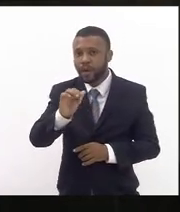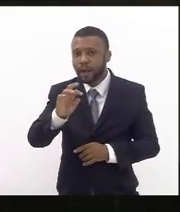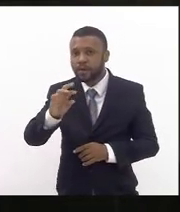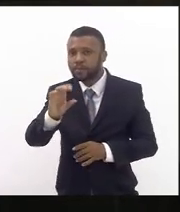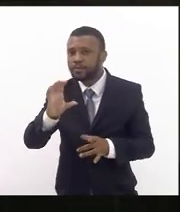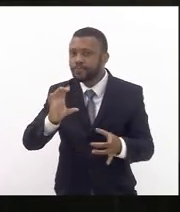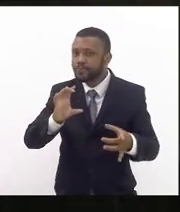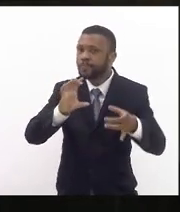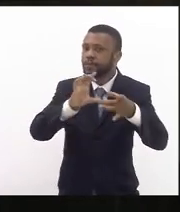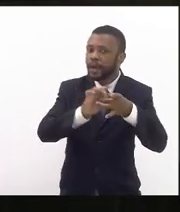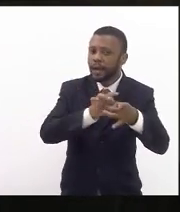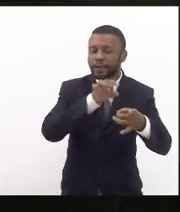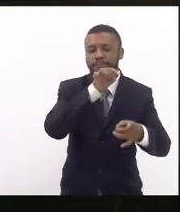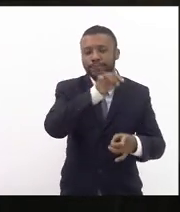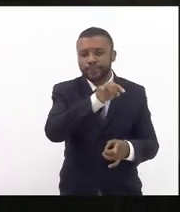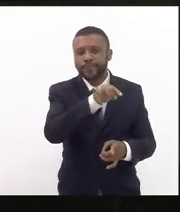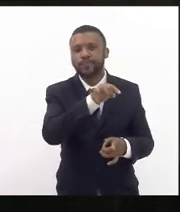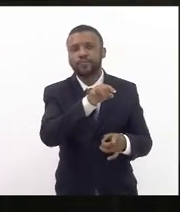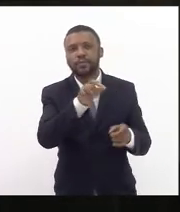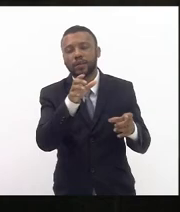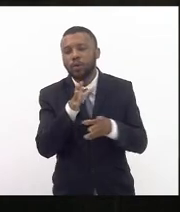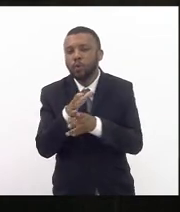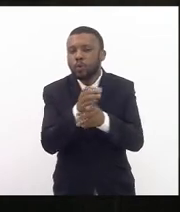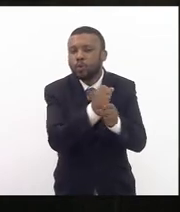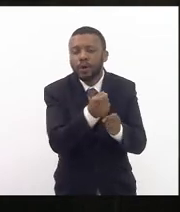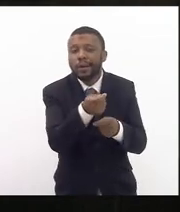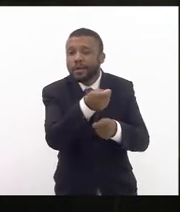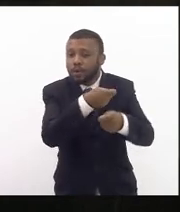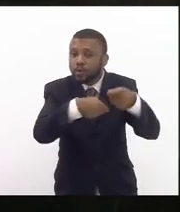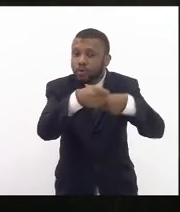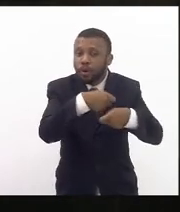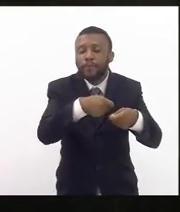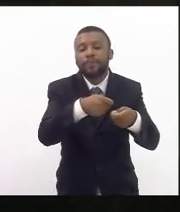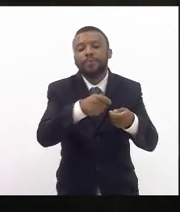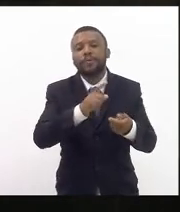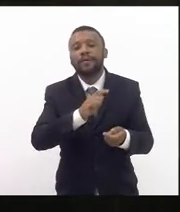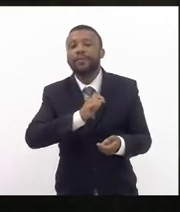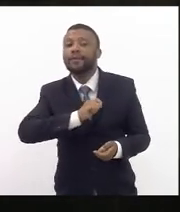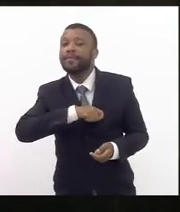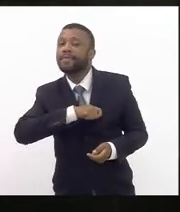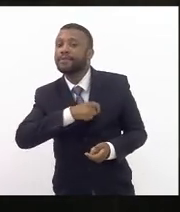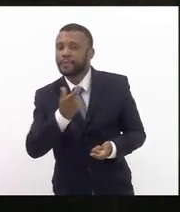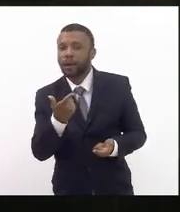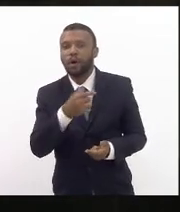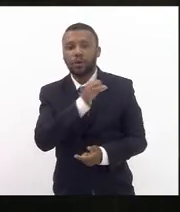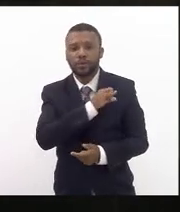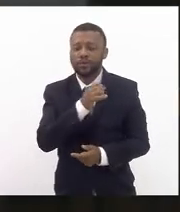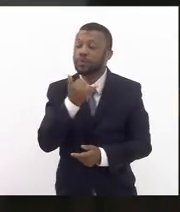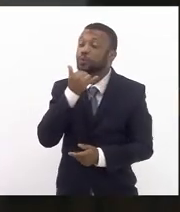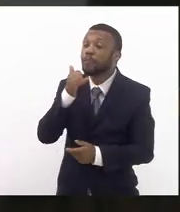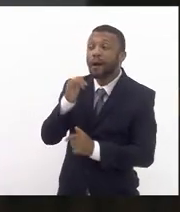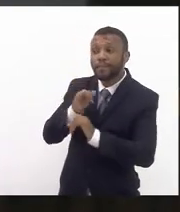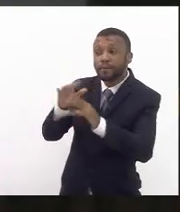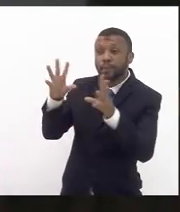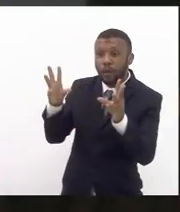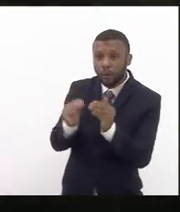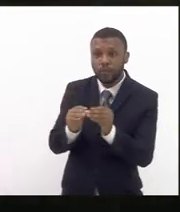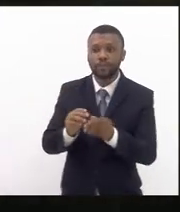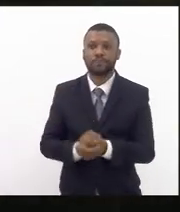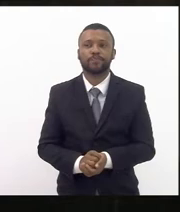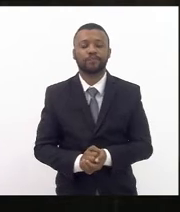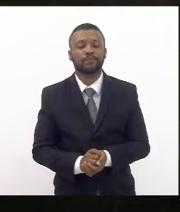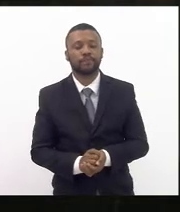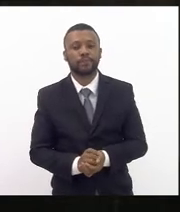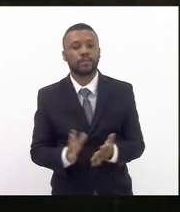inviabiliza o montante econômico e fiscal do Rio de Janeiro. Então, não adianta. Para concluir, governo, deputada. Pois não,